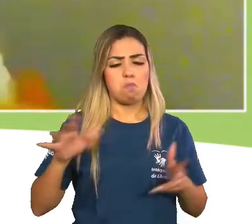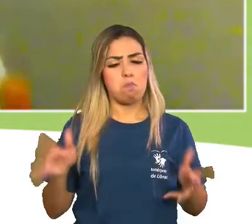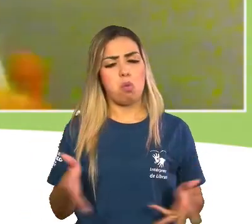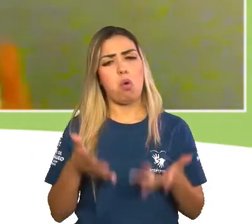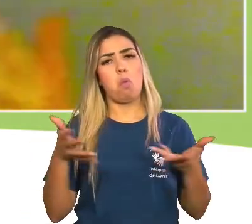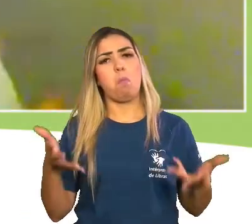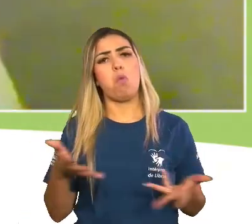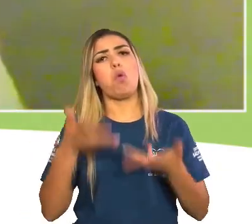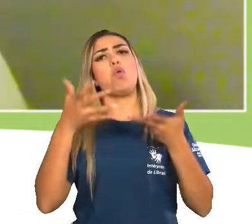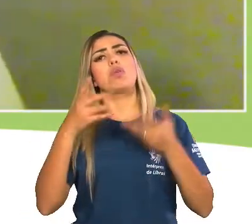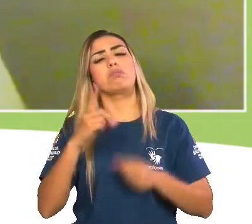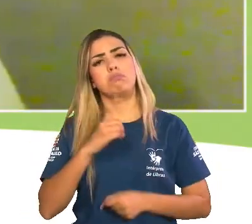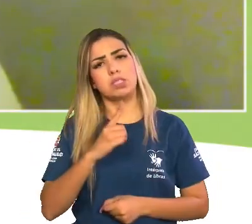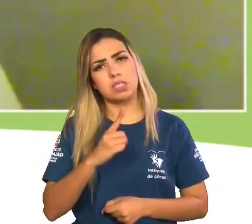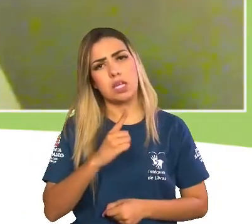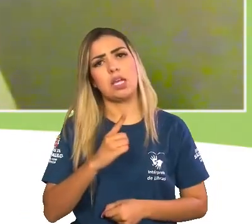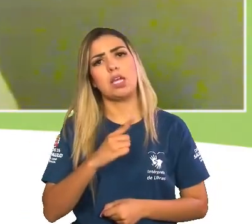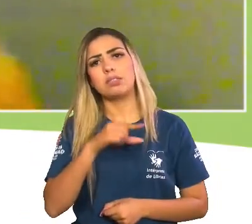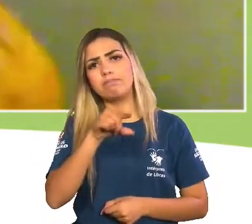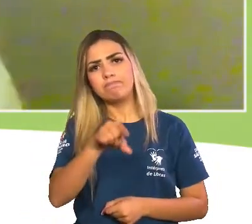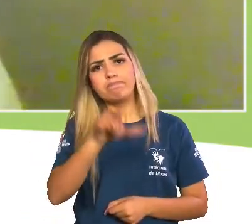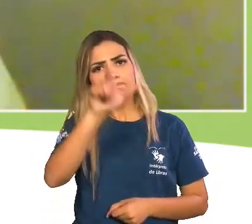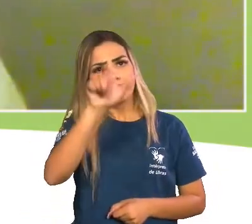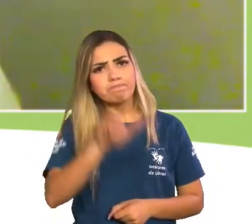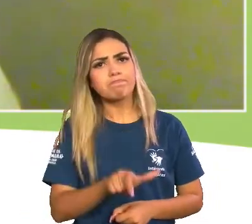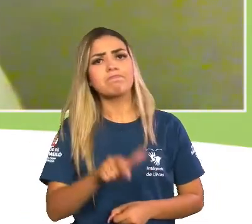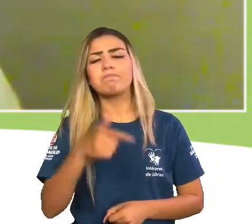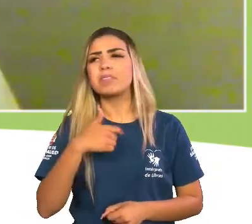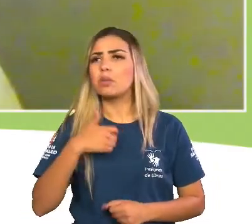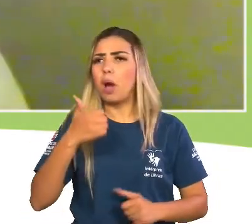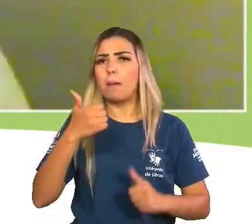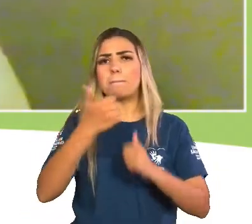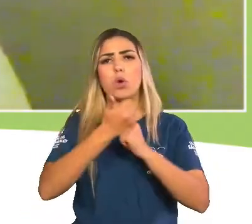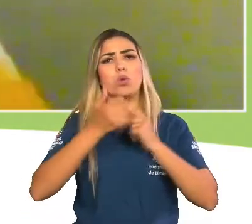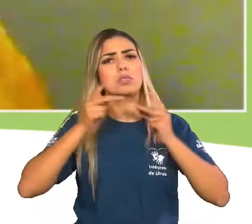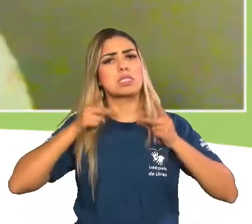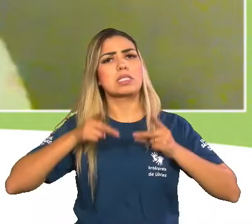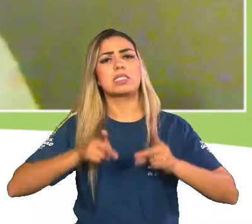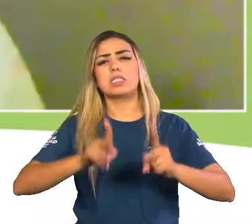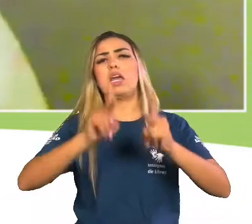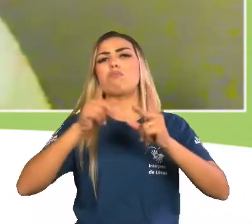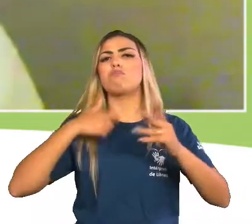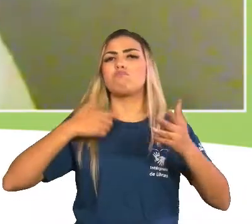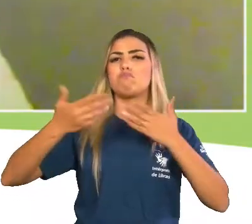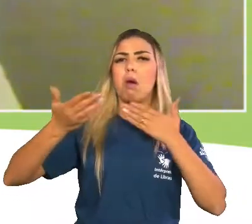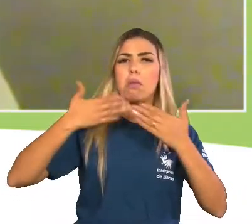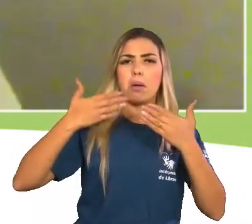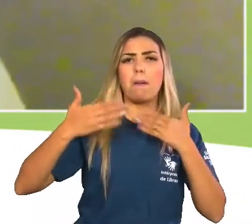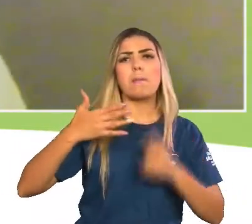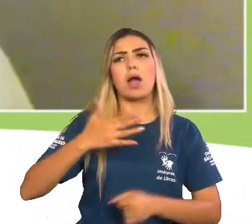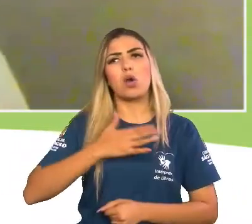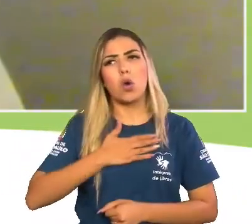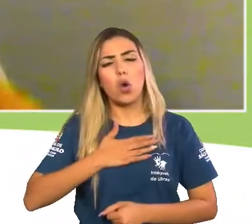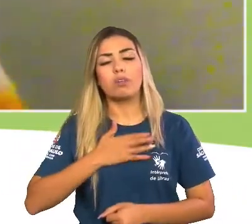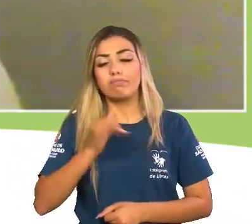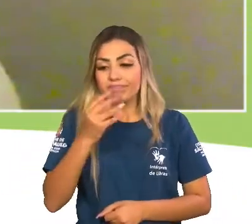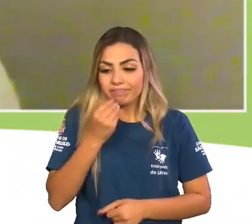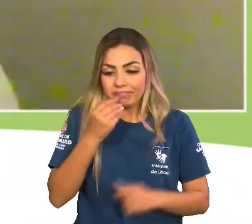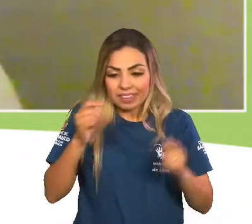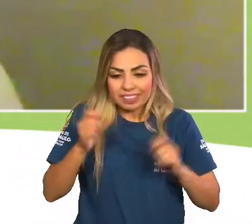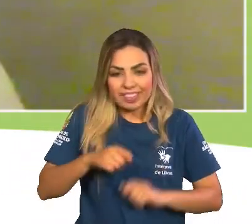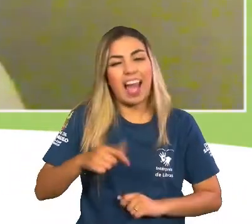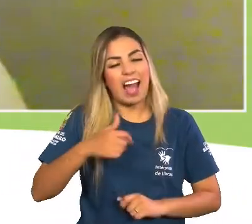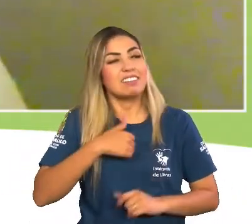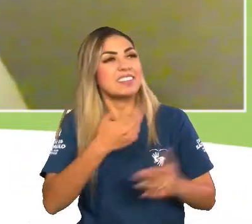gurus, porque é uma pessoa que eu sempre gosto de contar e eu gosto de conversar quando eu tenho oportunidade, porque eu digo que